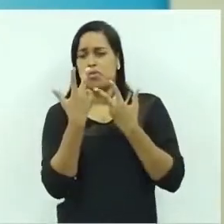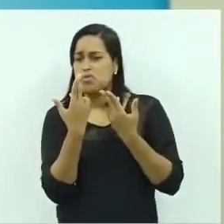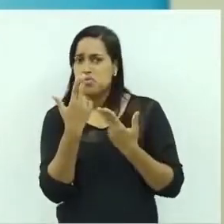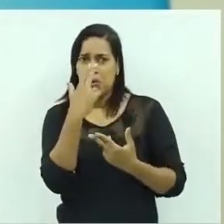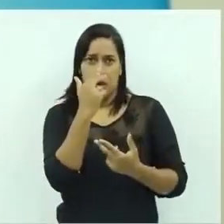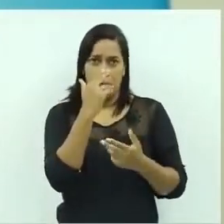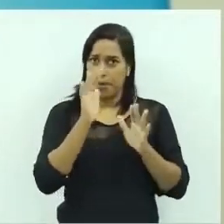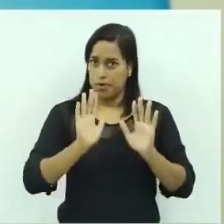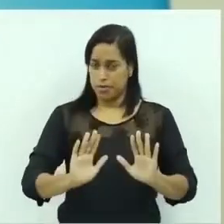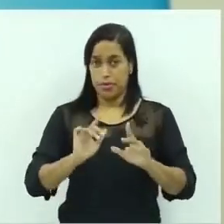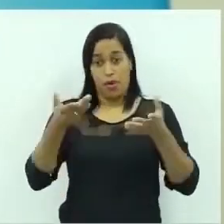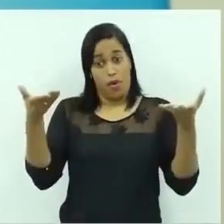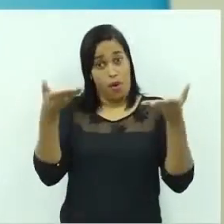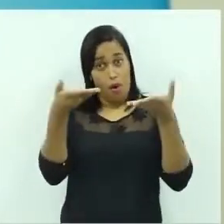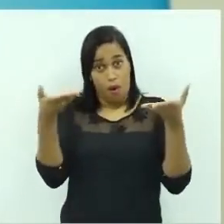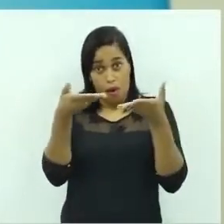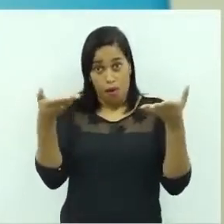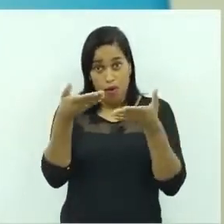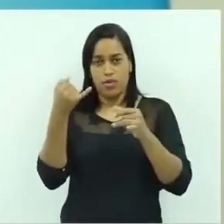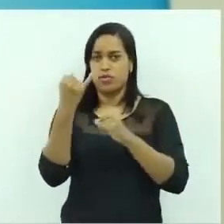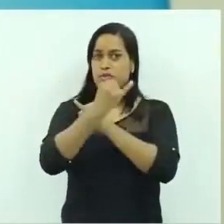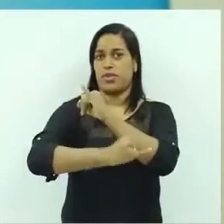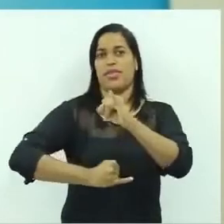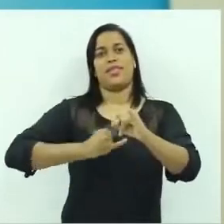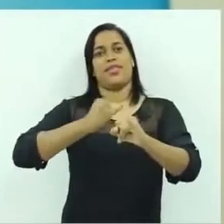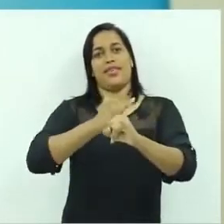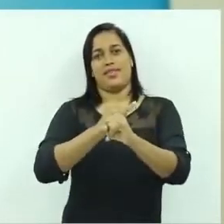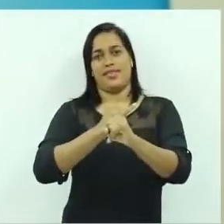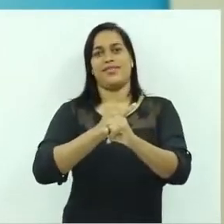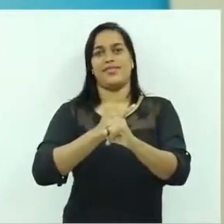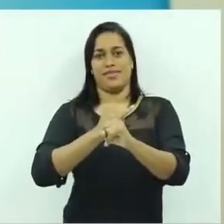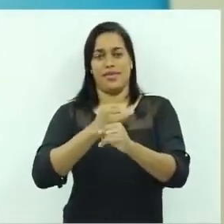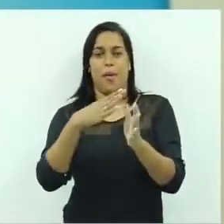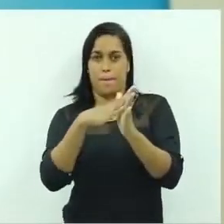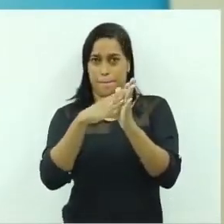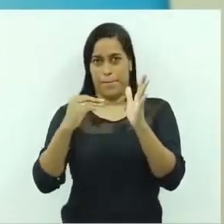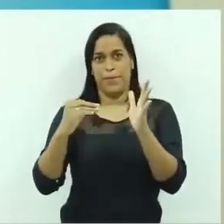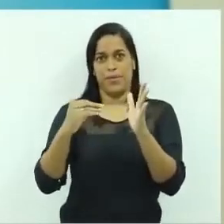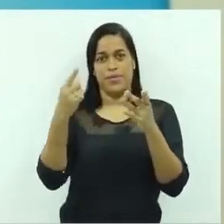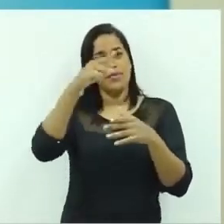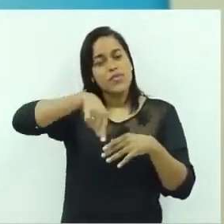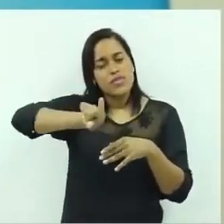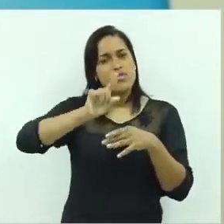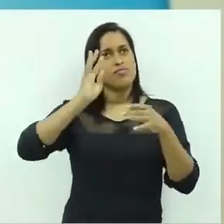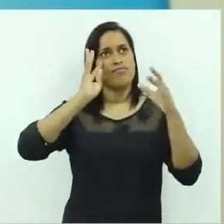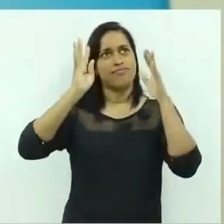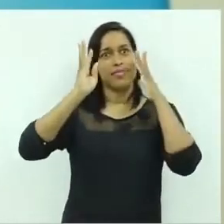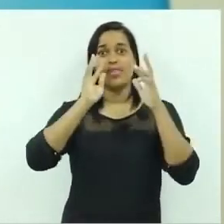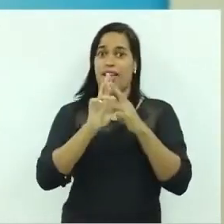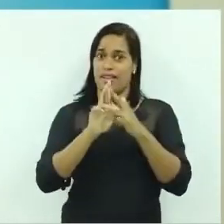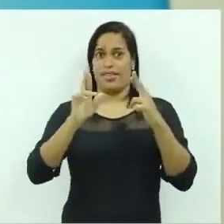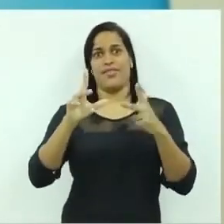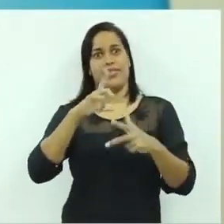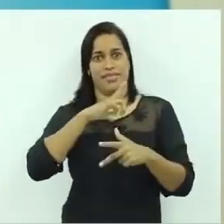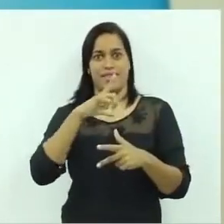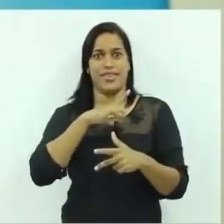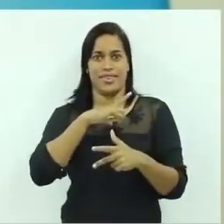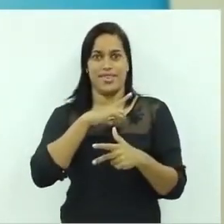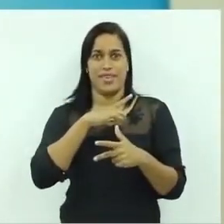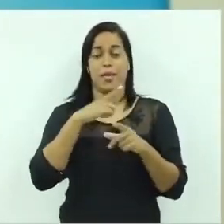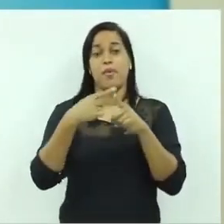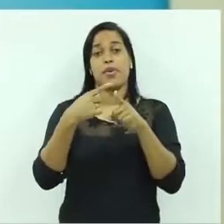jeito. E hoje, com franquias internacionais. Já devem imaginar a diferença que deve ter